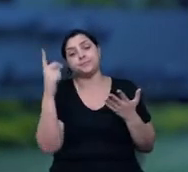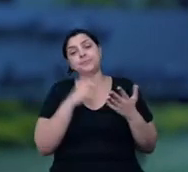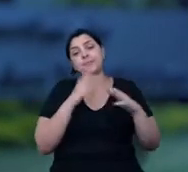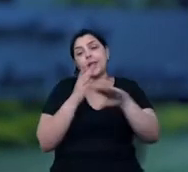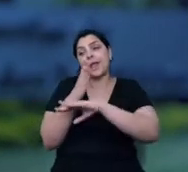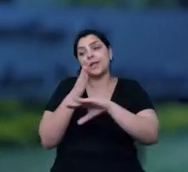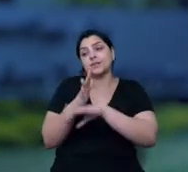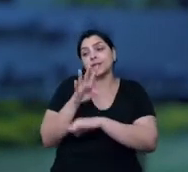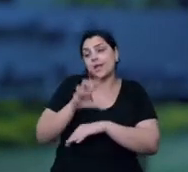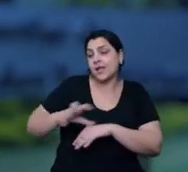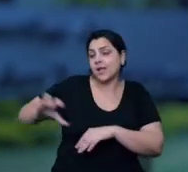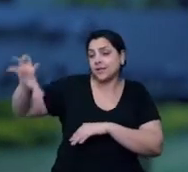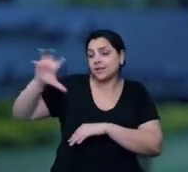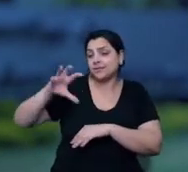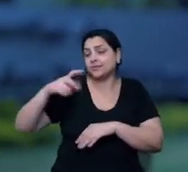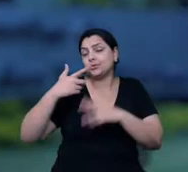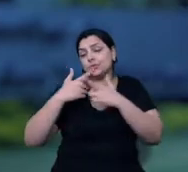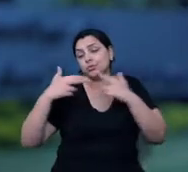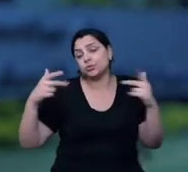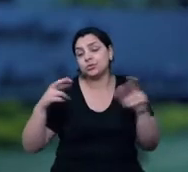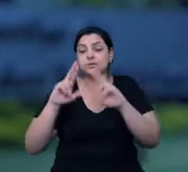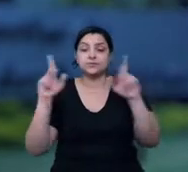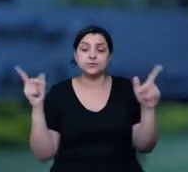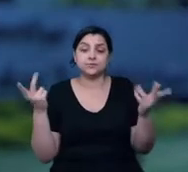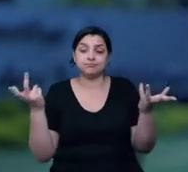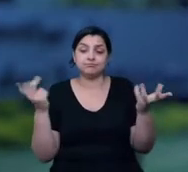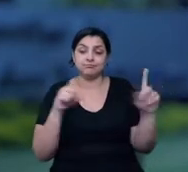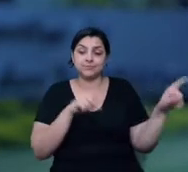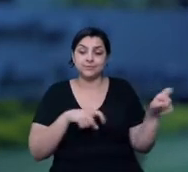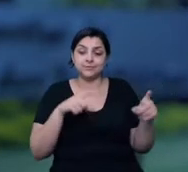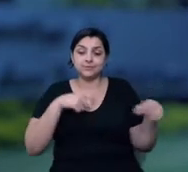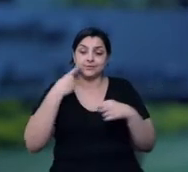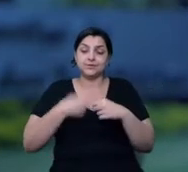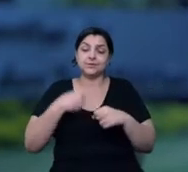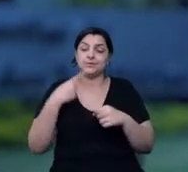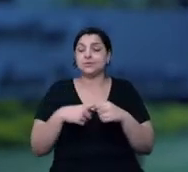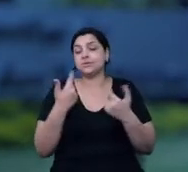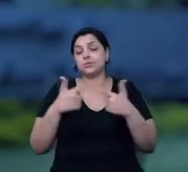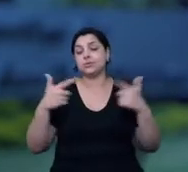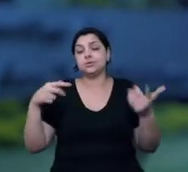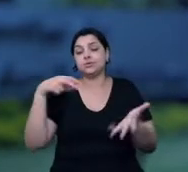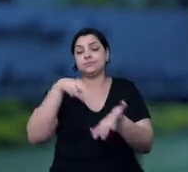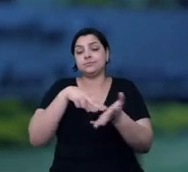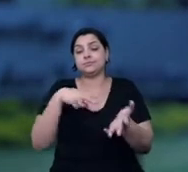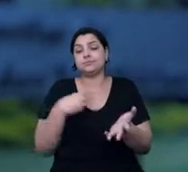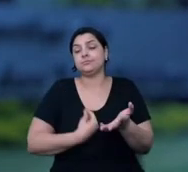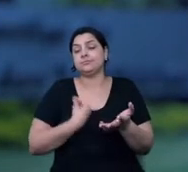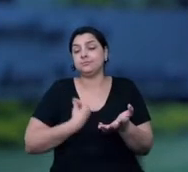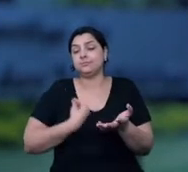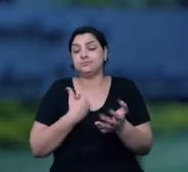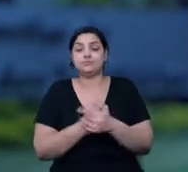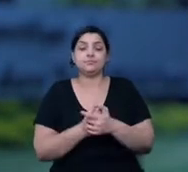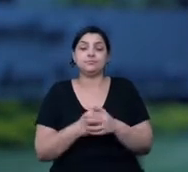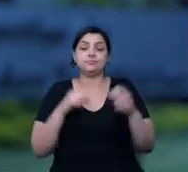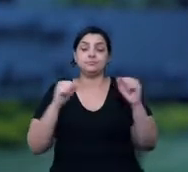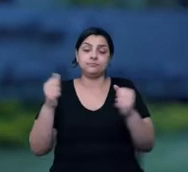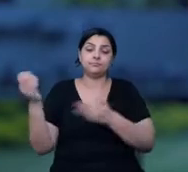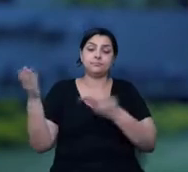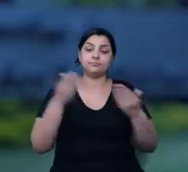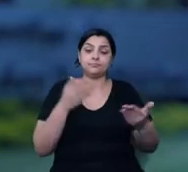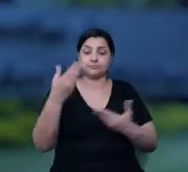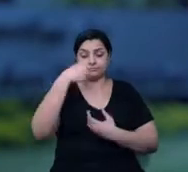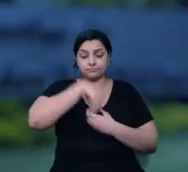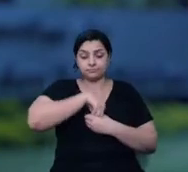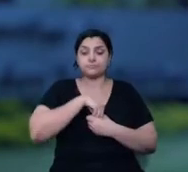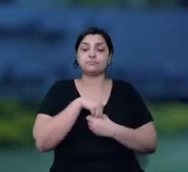a outras coisas. Então, assim, o sertão como espaço do não lugar, muitas vezes, sabe? E aí a gente pode trazer até para dentro de nós, assim, como o sertão,